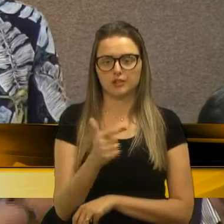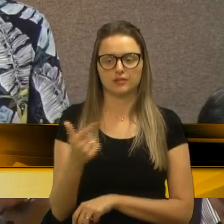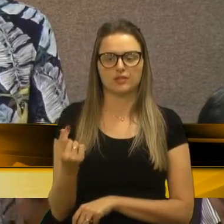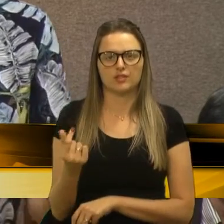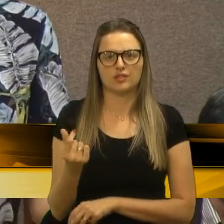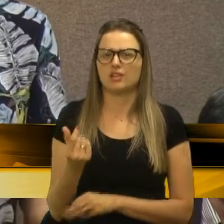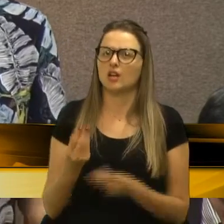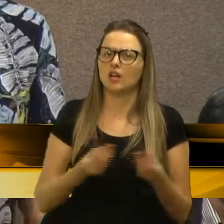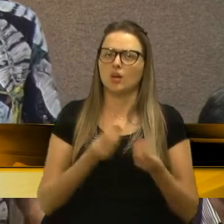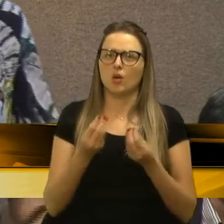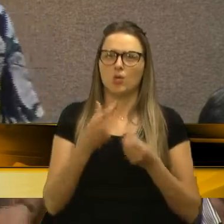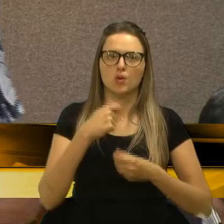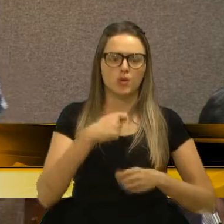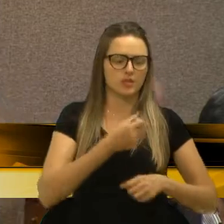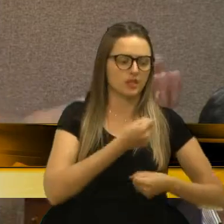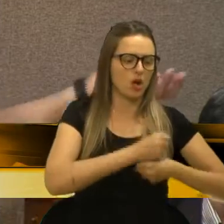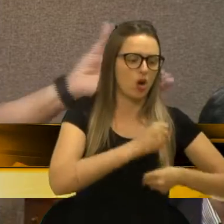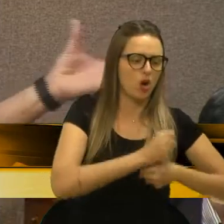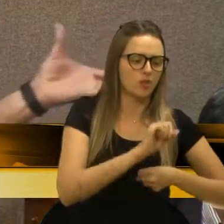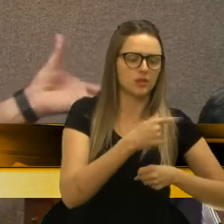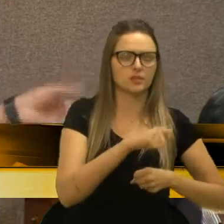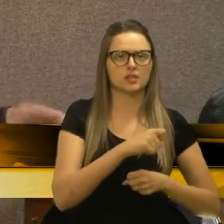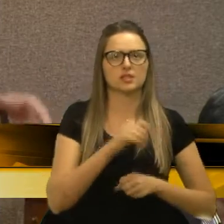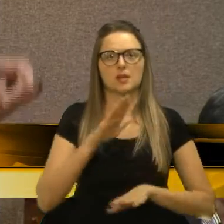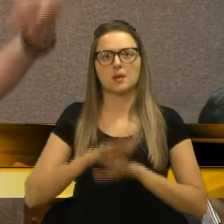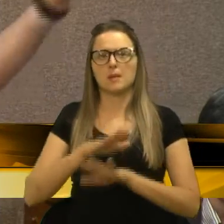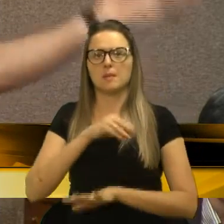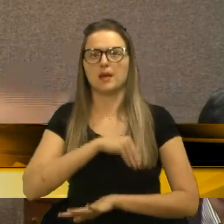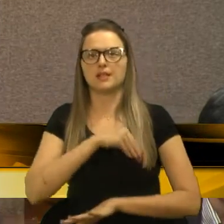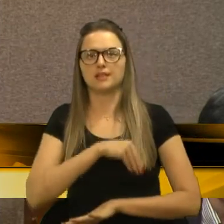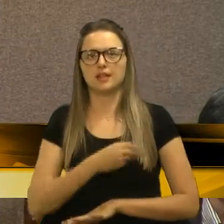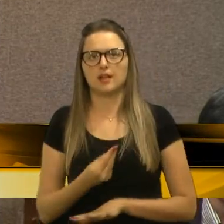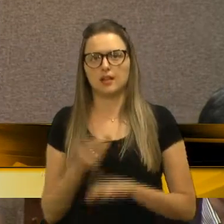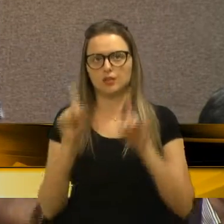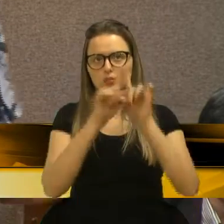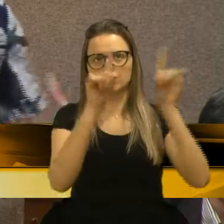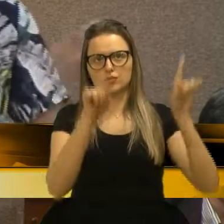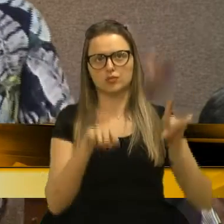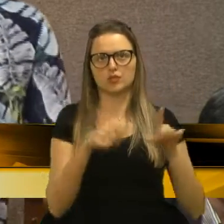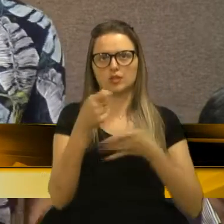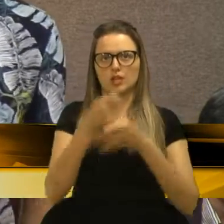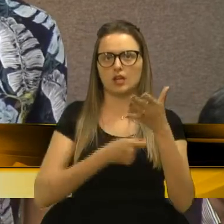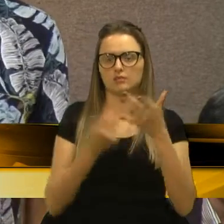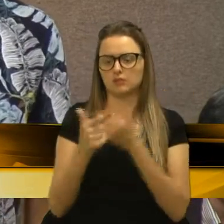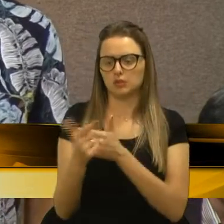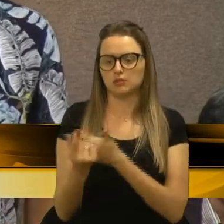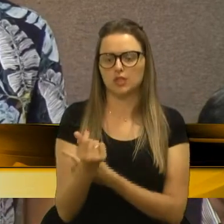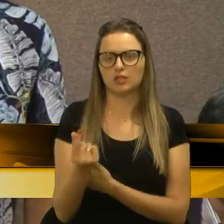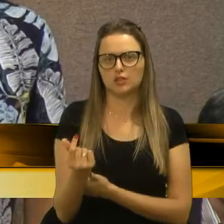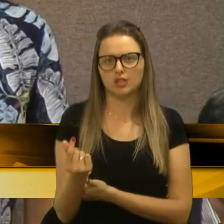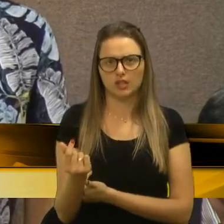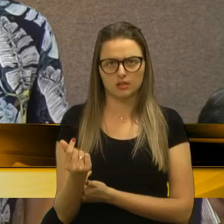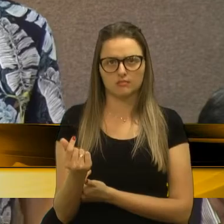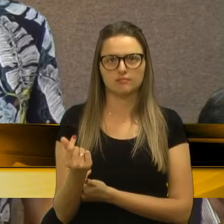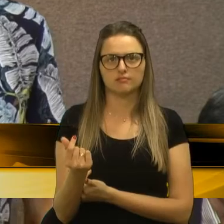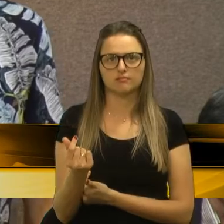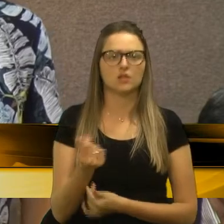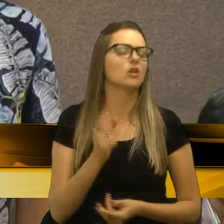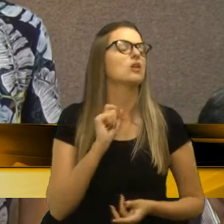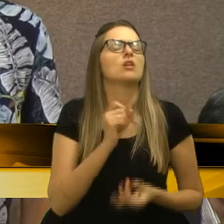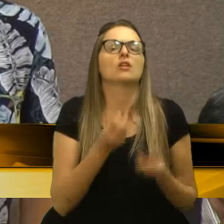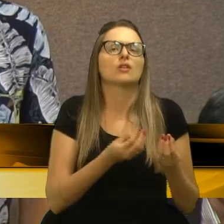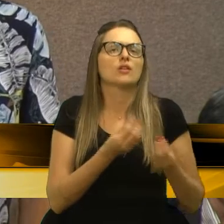Tu precisa de uma obra sem dinheiro, tu precisa aumentar o salário ao servidor, um funcionário público, não tem dinheiro. Que é